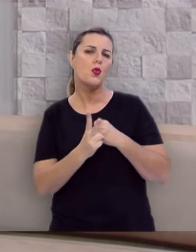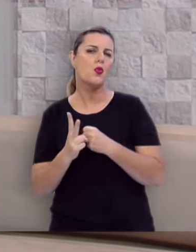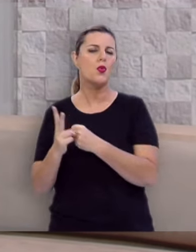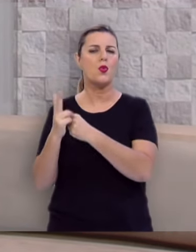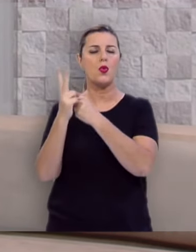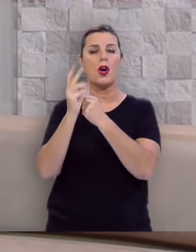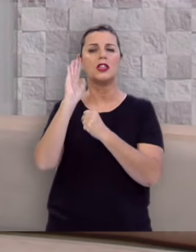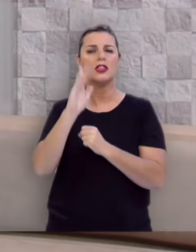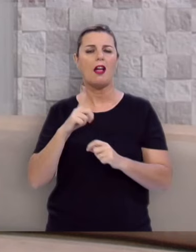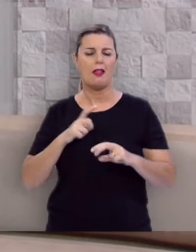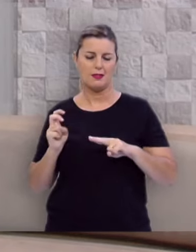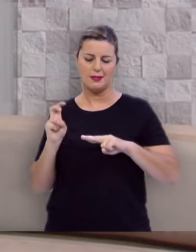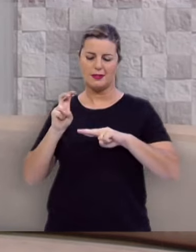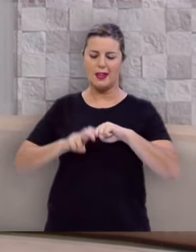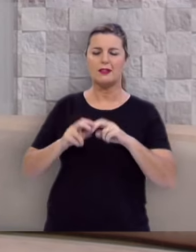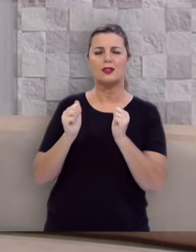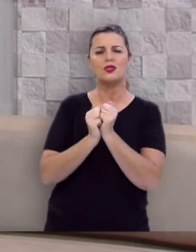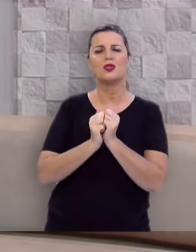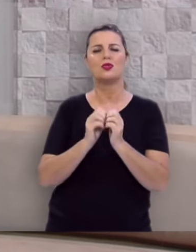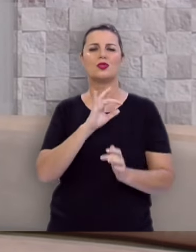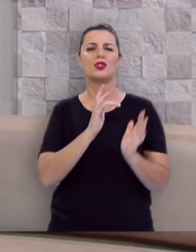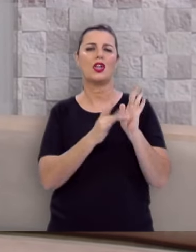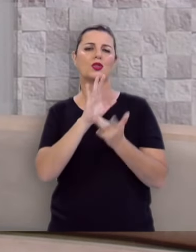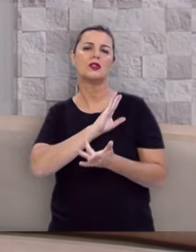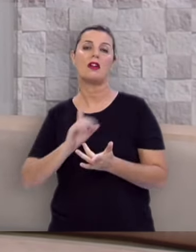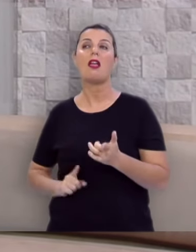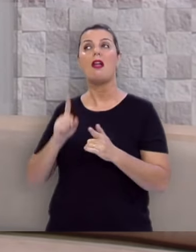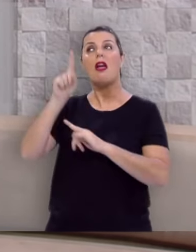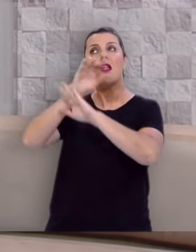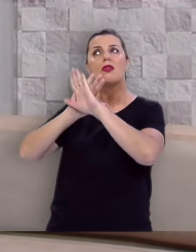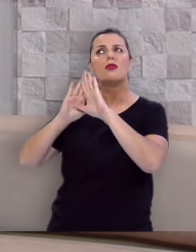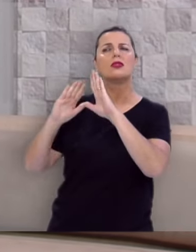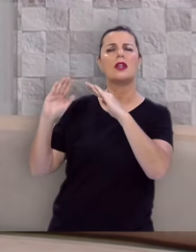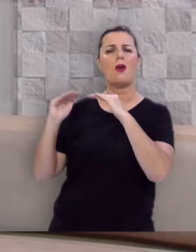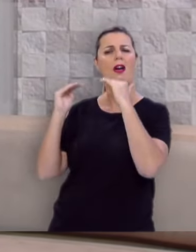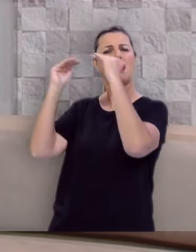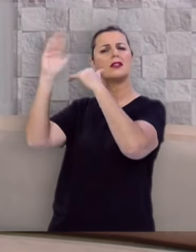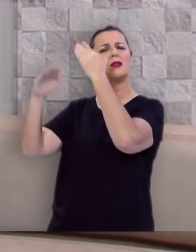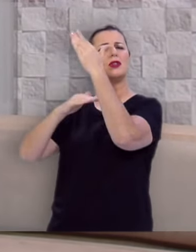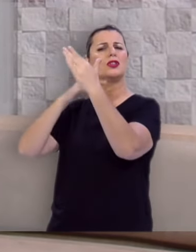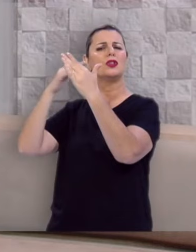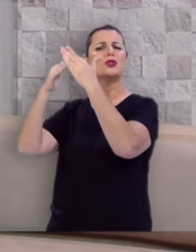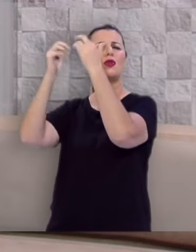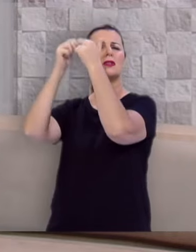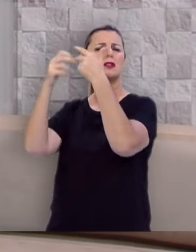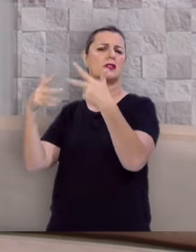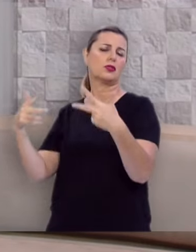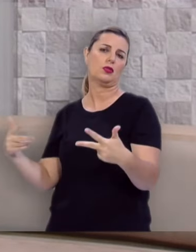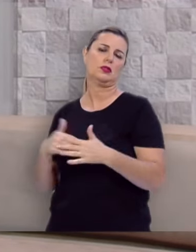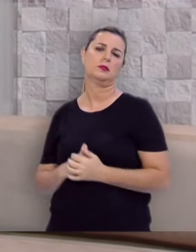protegidos, nós já estamos assentados com Cristo nas regiões celestes, acima de todo principado